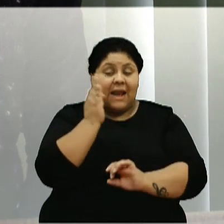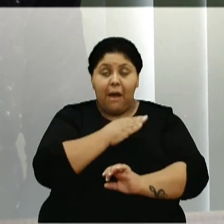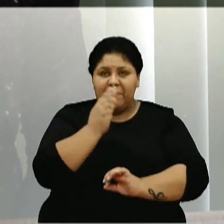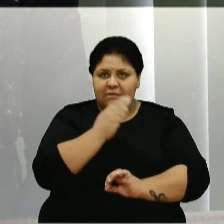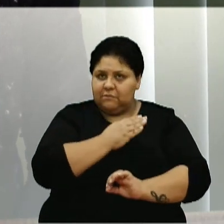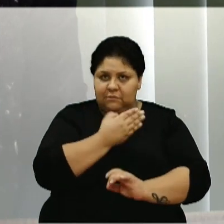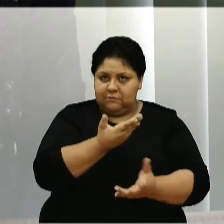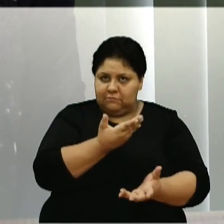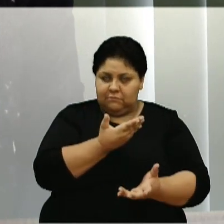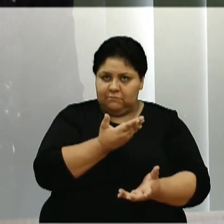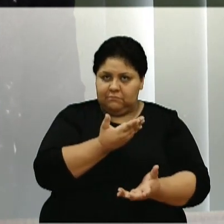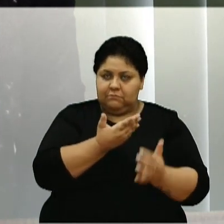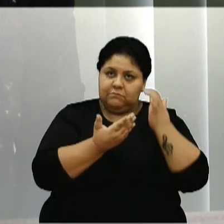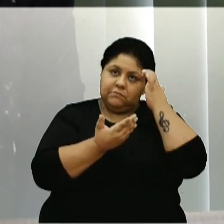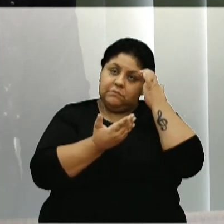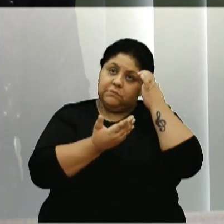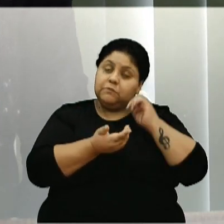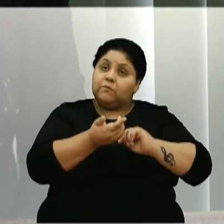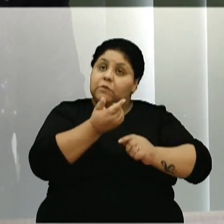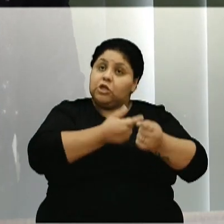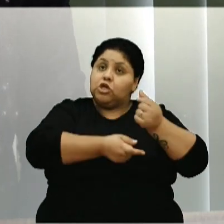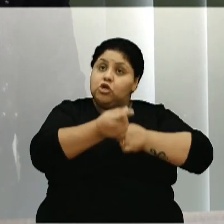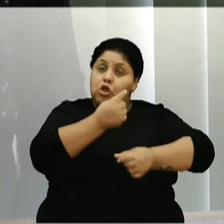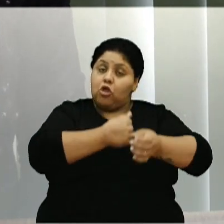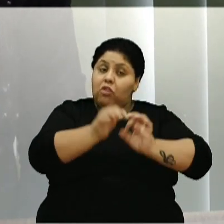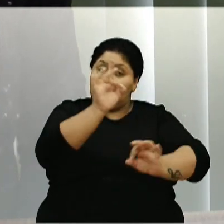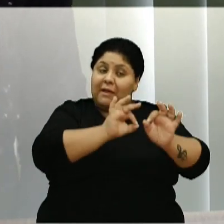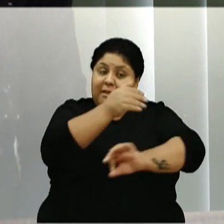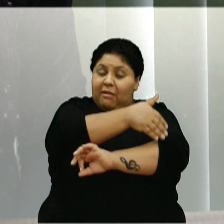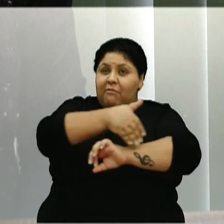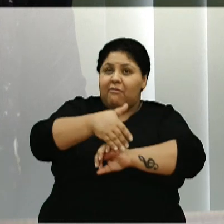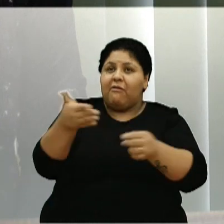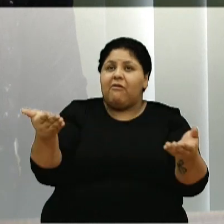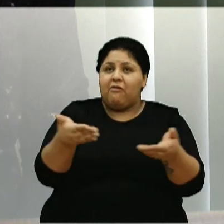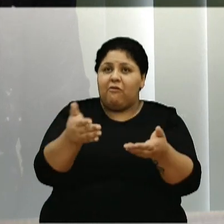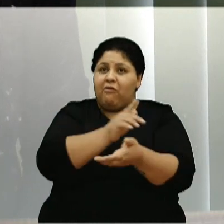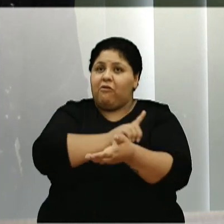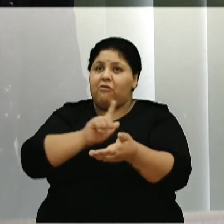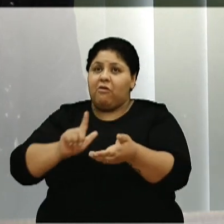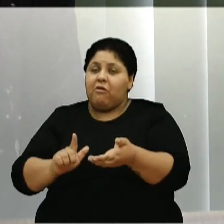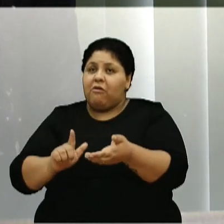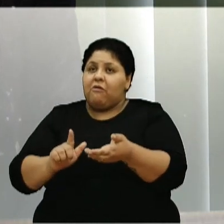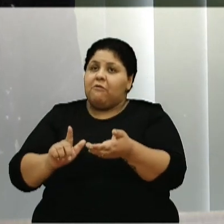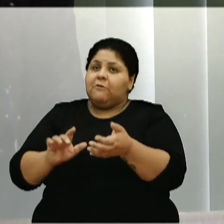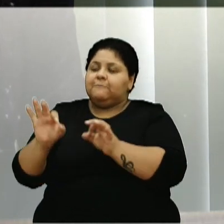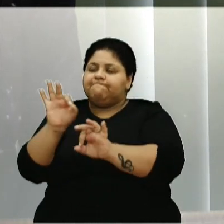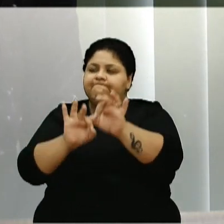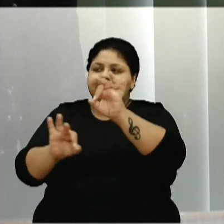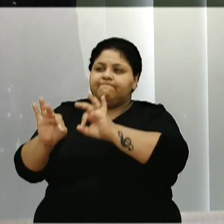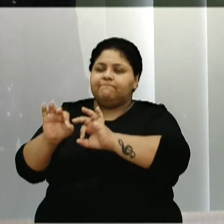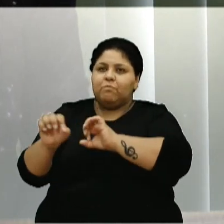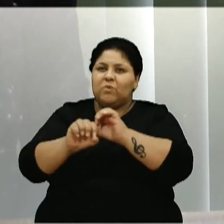né? Vide a questão do financiamento, do capeamento das ruas, que agora o governo vai flexibilizar para a gente poder usar